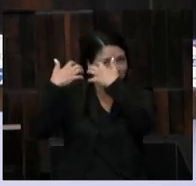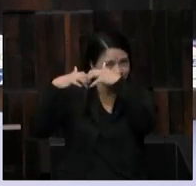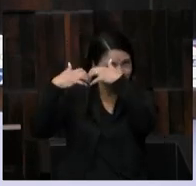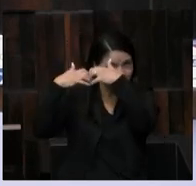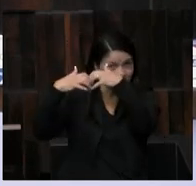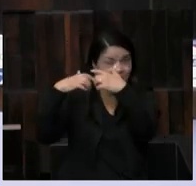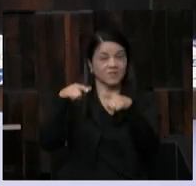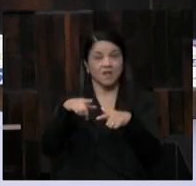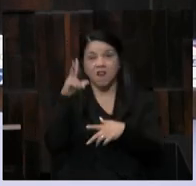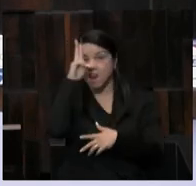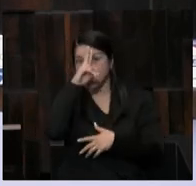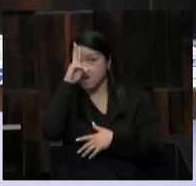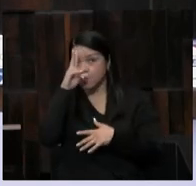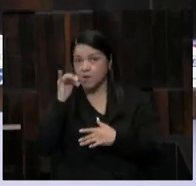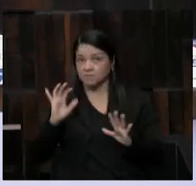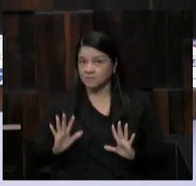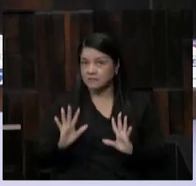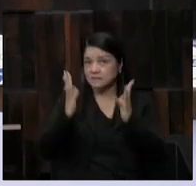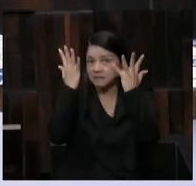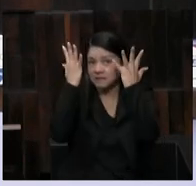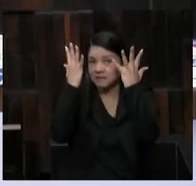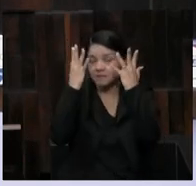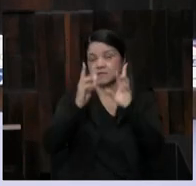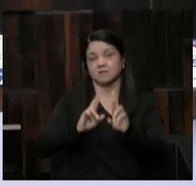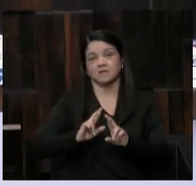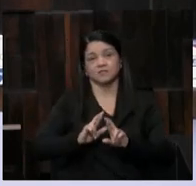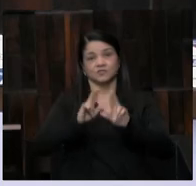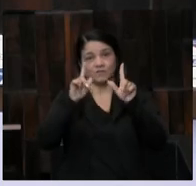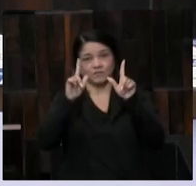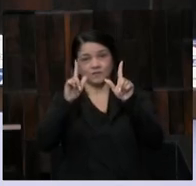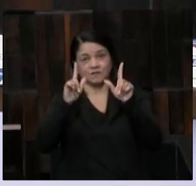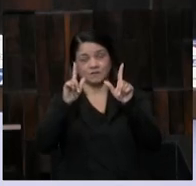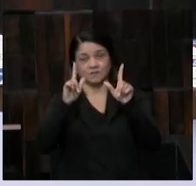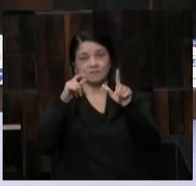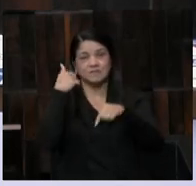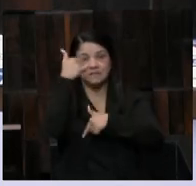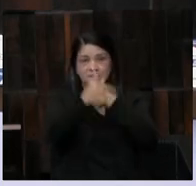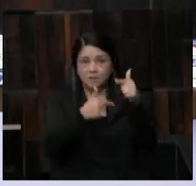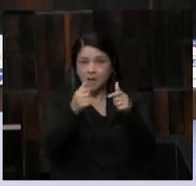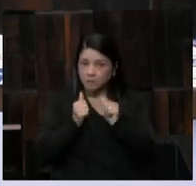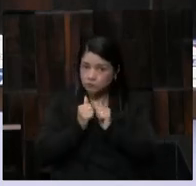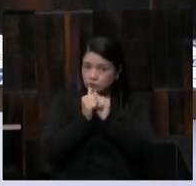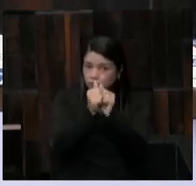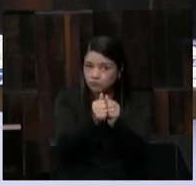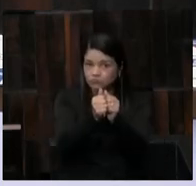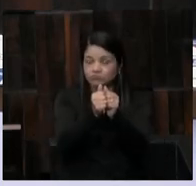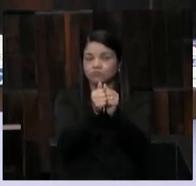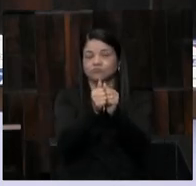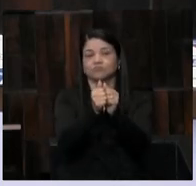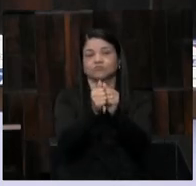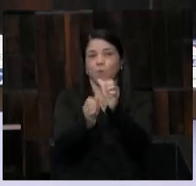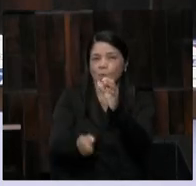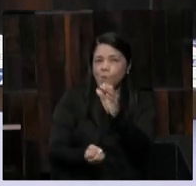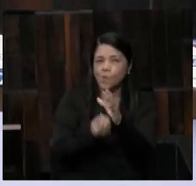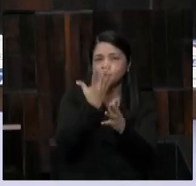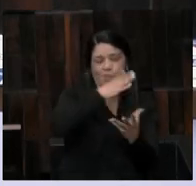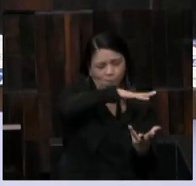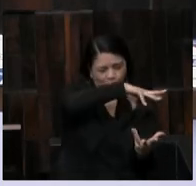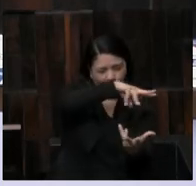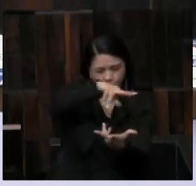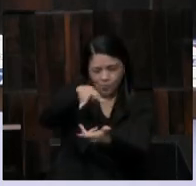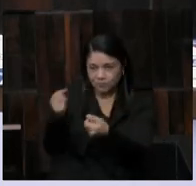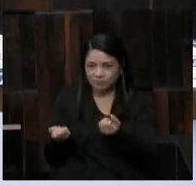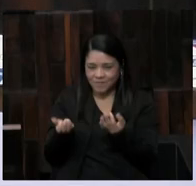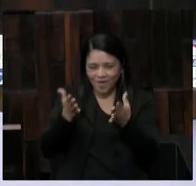lembrete para celebrarmos as diferenças e trabalharmos juntos para criar um mundo mais inclusivo